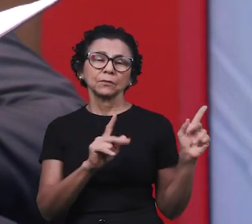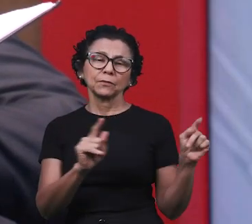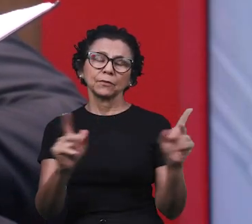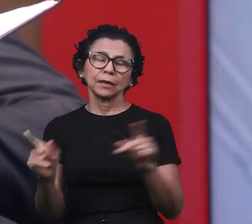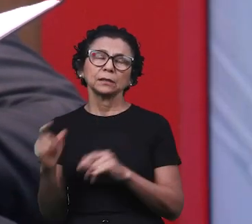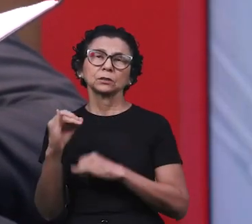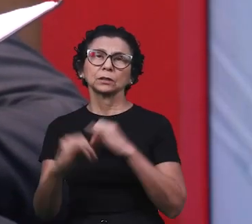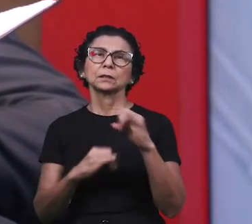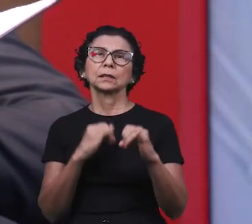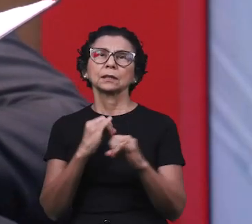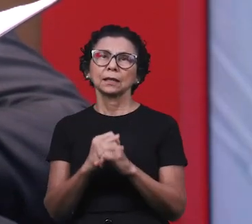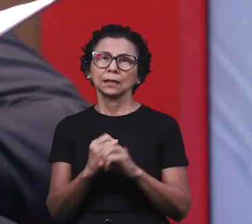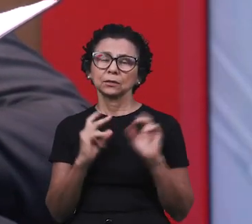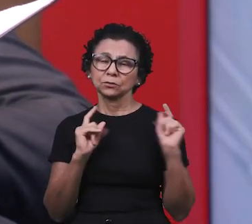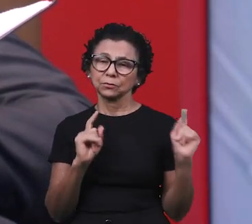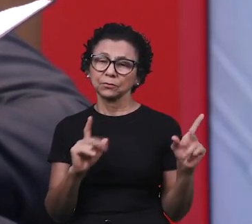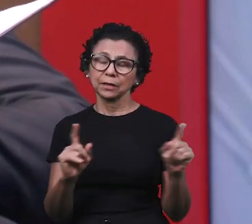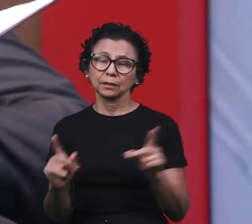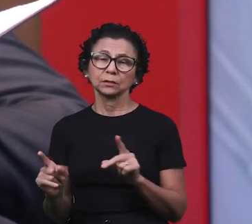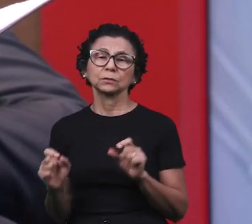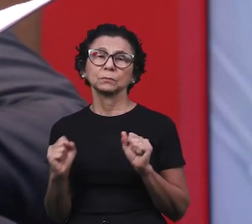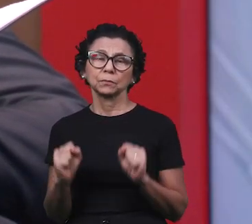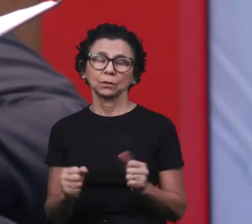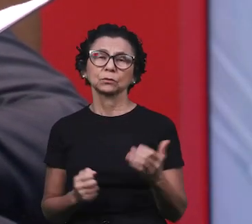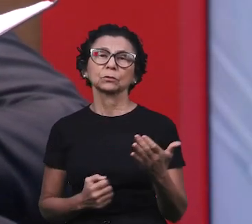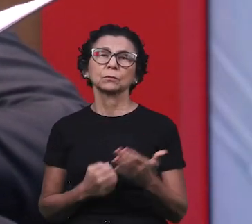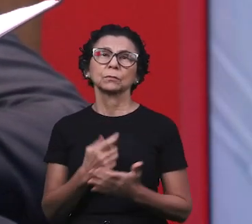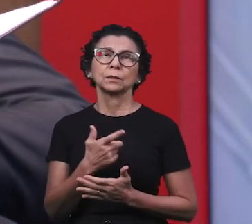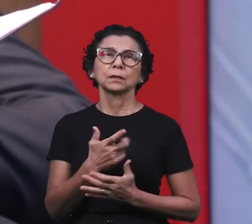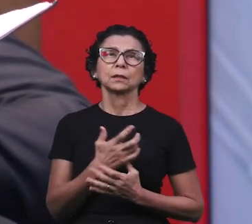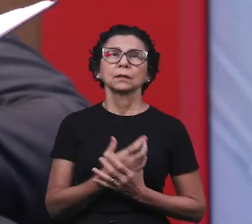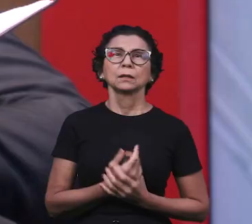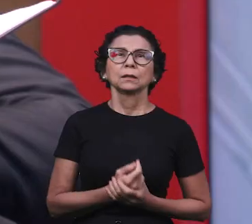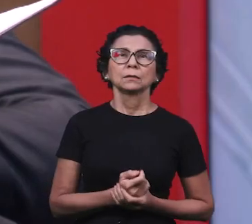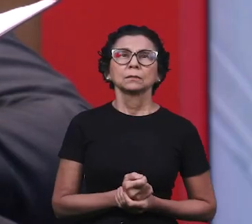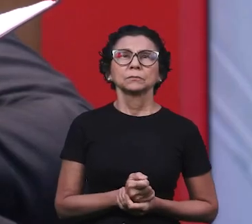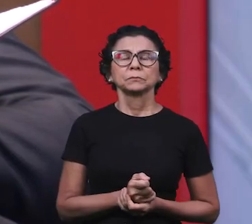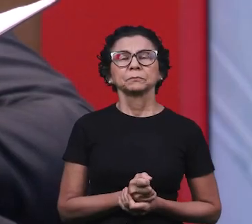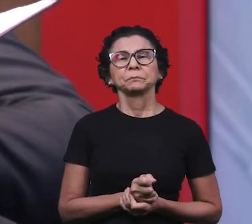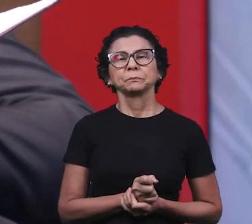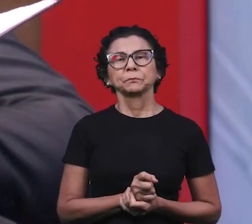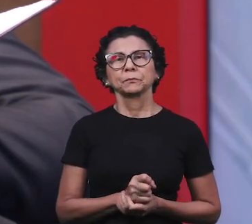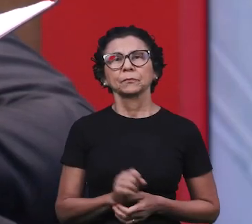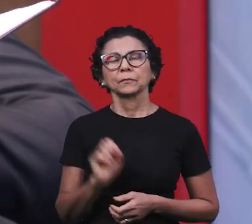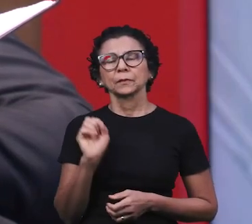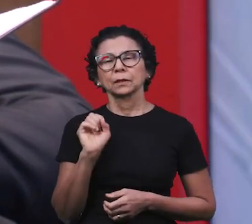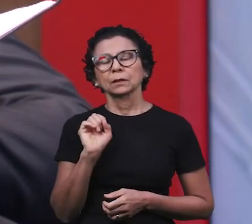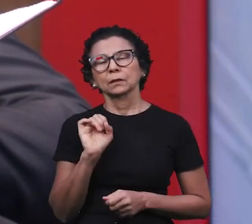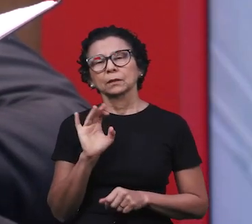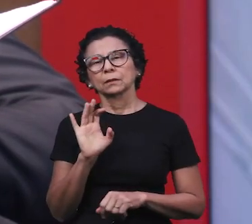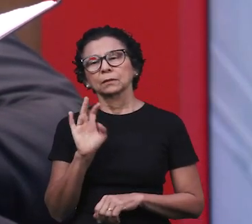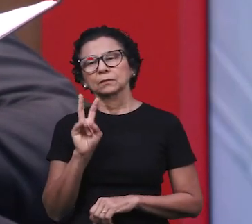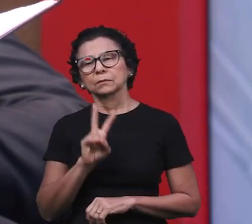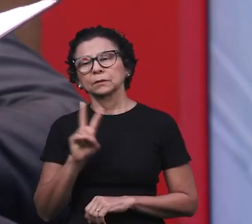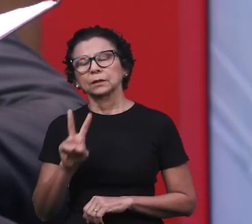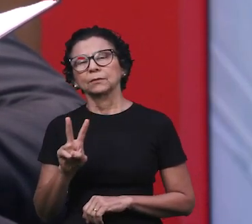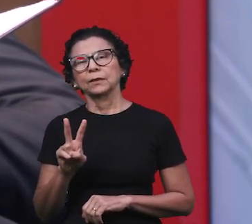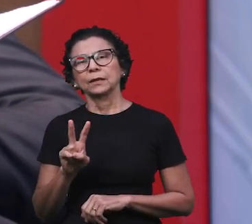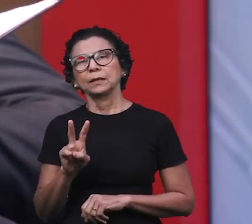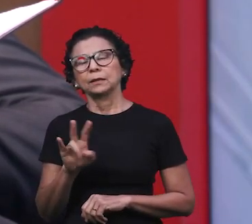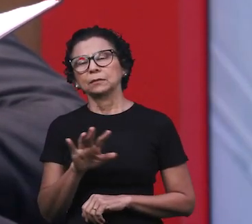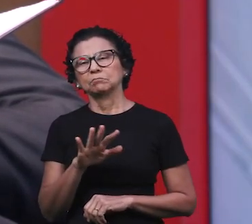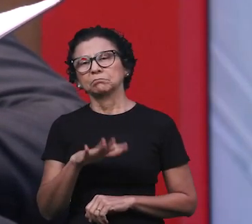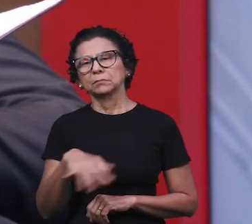né? Existe a venda nos nossos Maraíns, tem na internet para comprar, né? Nós temos quem está